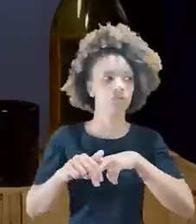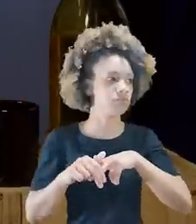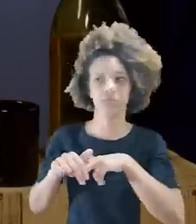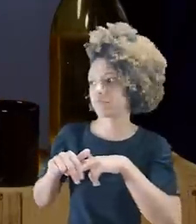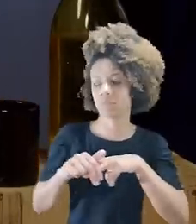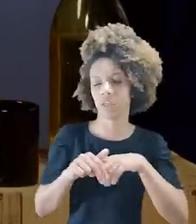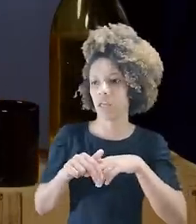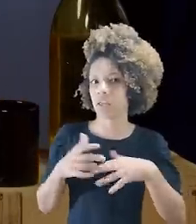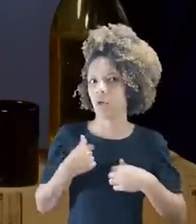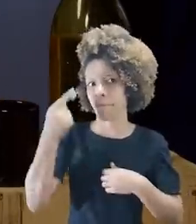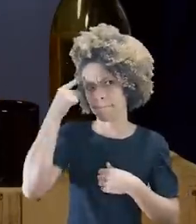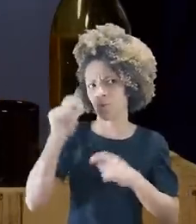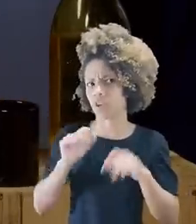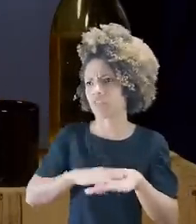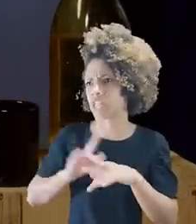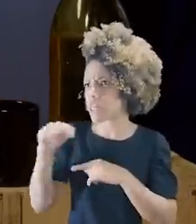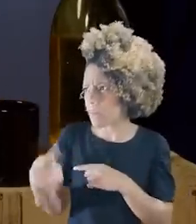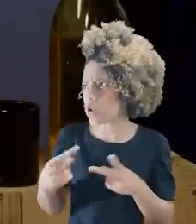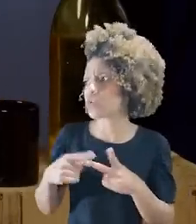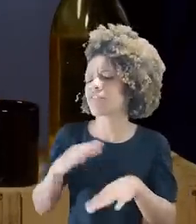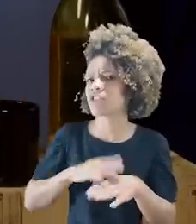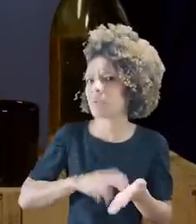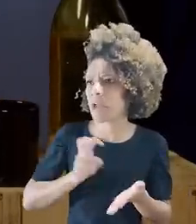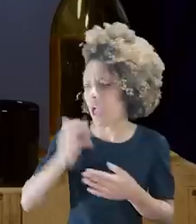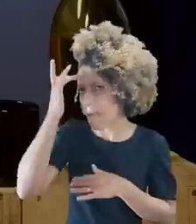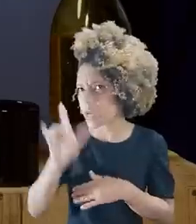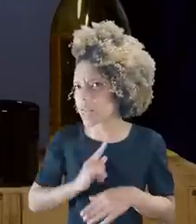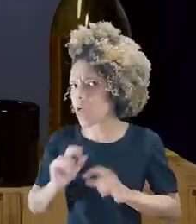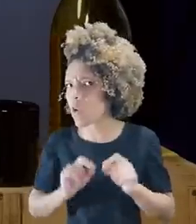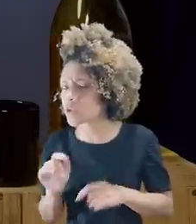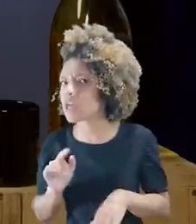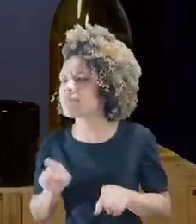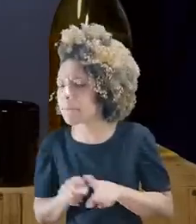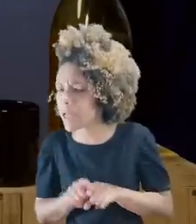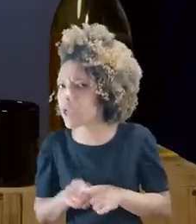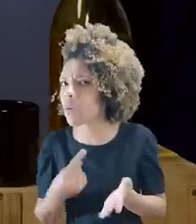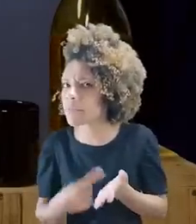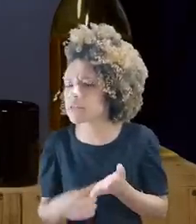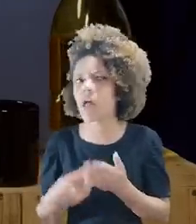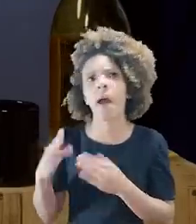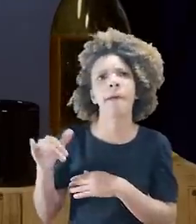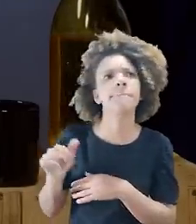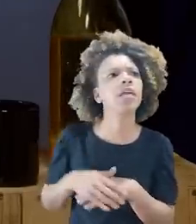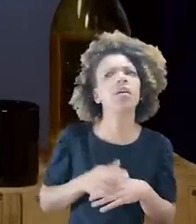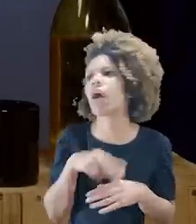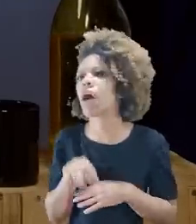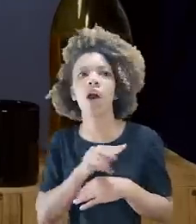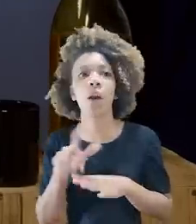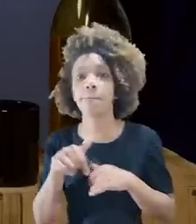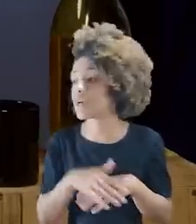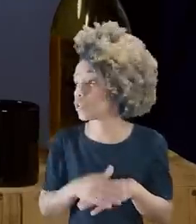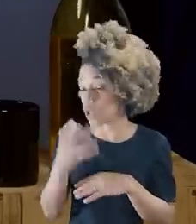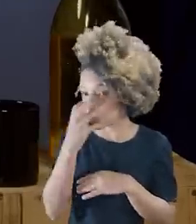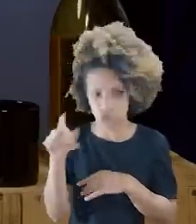e tudo e aí eu fico pensando que eu vou fazer depois que eu fiz de manhã amanhã ten alguma coisa para fazer também E a Bia tá onde agora sua esposa foi parar onde agora tá todo mundo aqui o